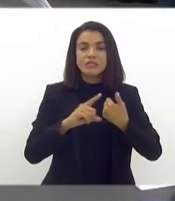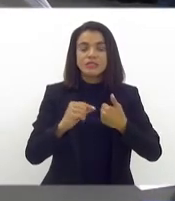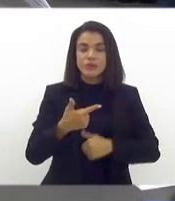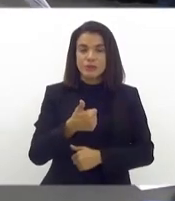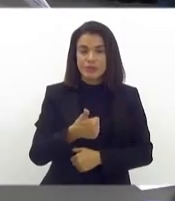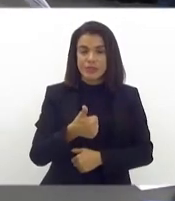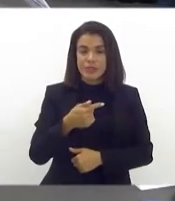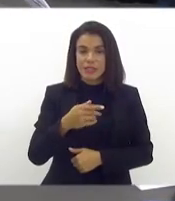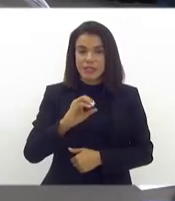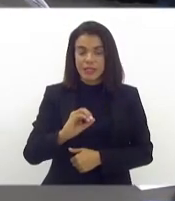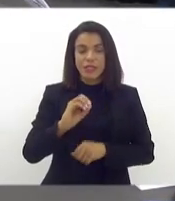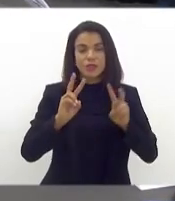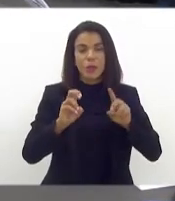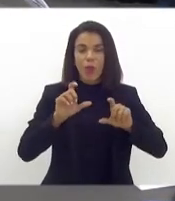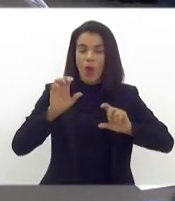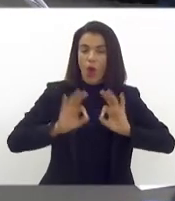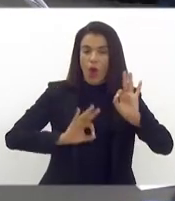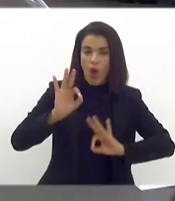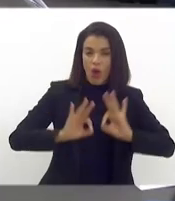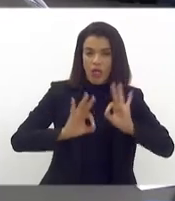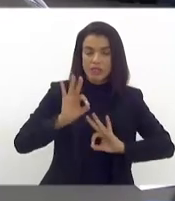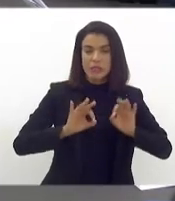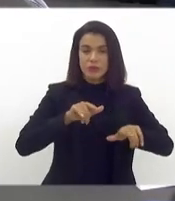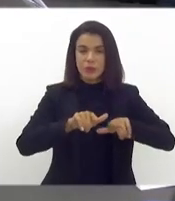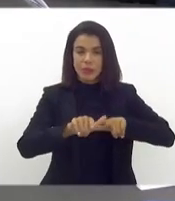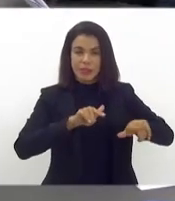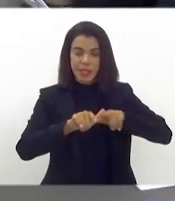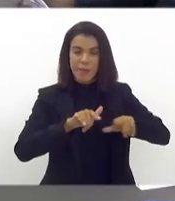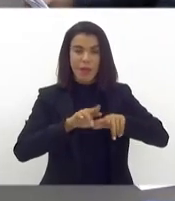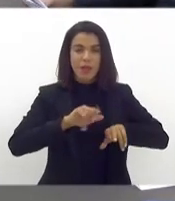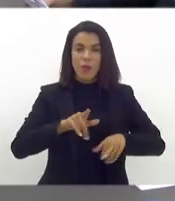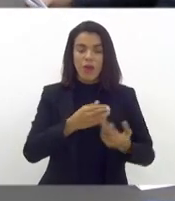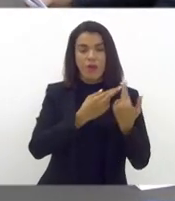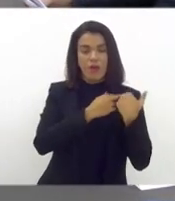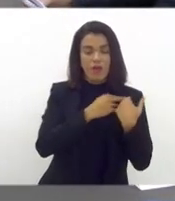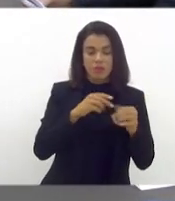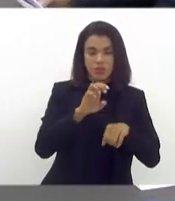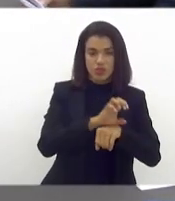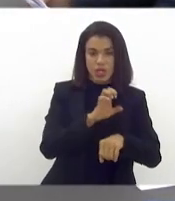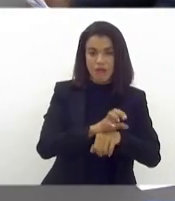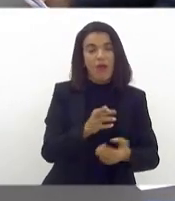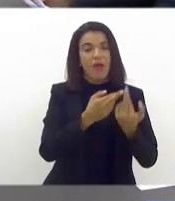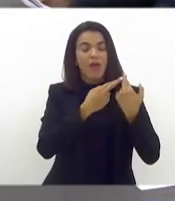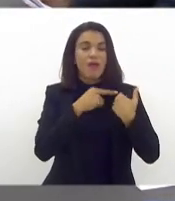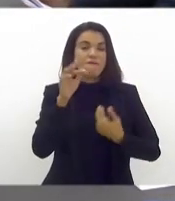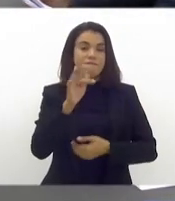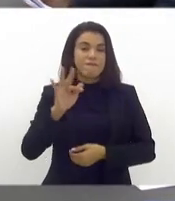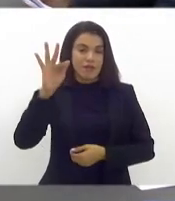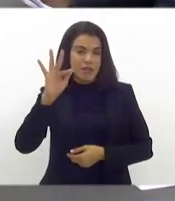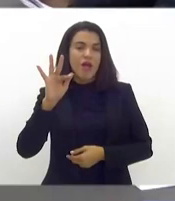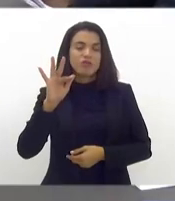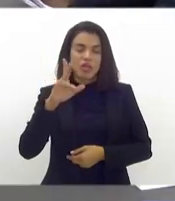que dispõe sobre a organização do trabalho de competência federal, não estadual. Nós já tivemos um voto parecido aqui na CCJ